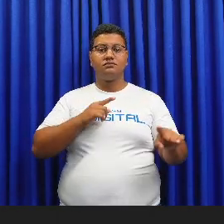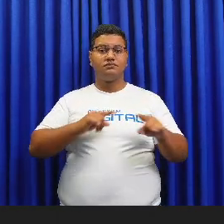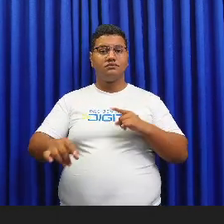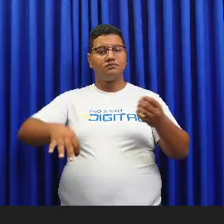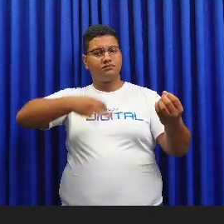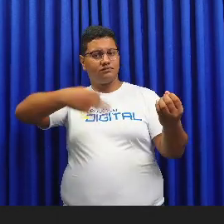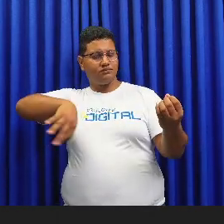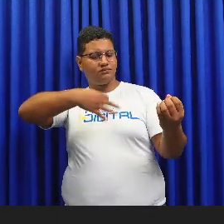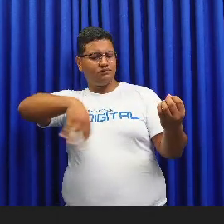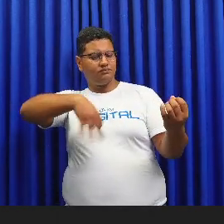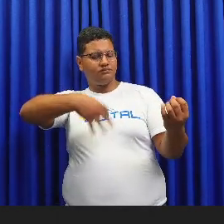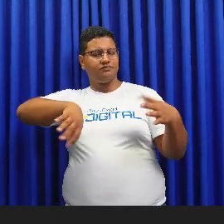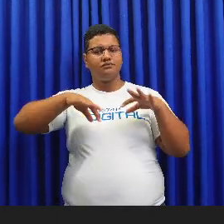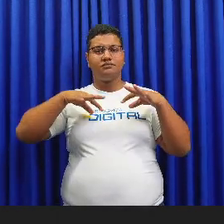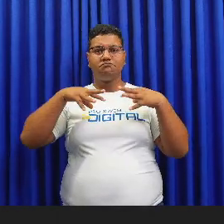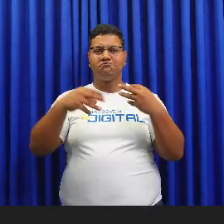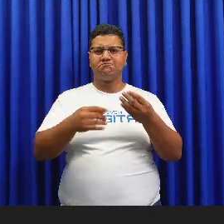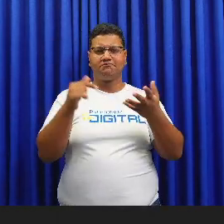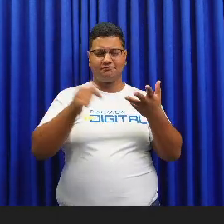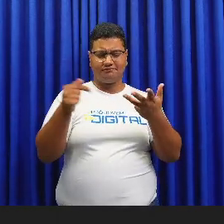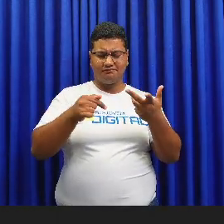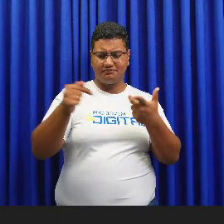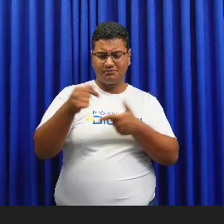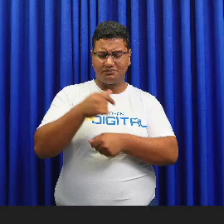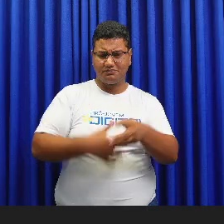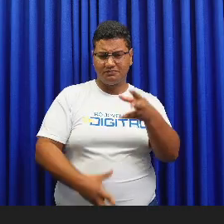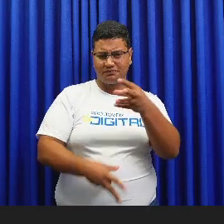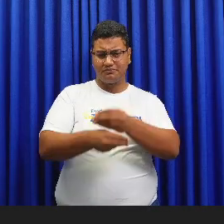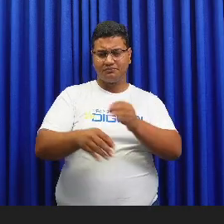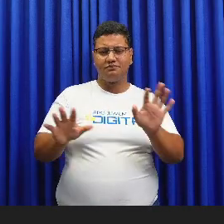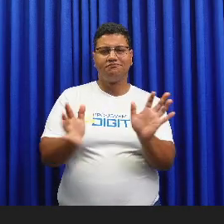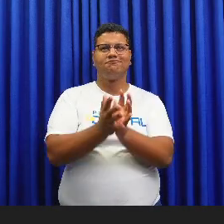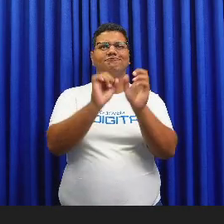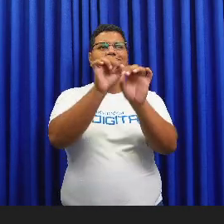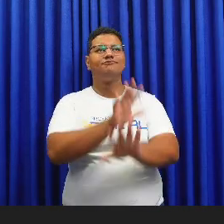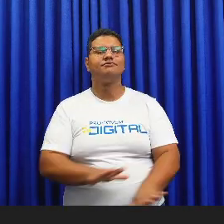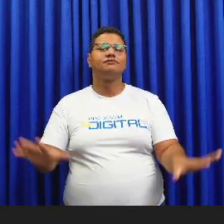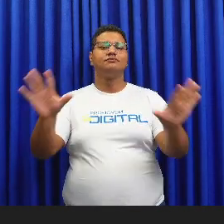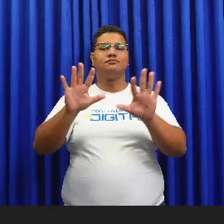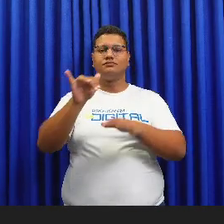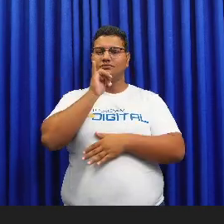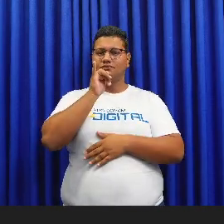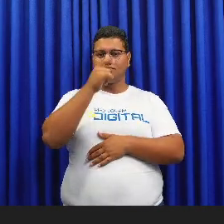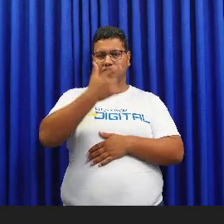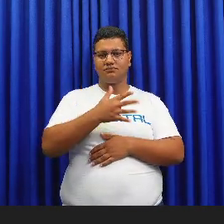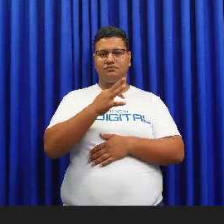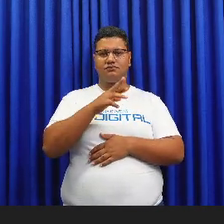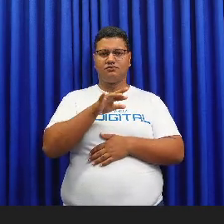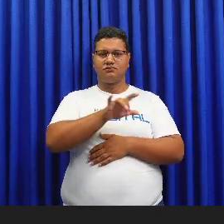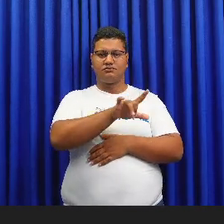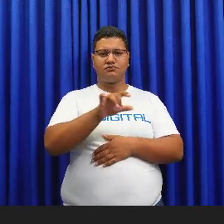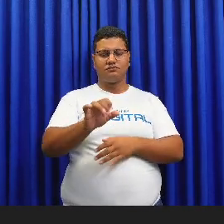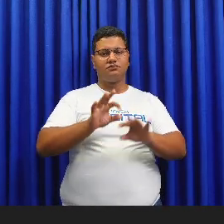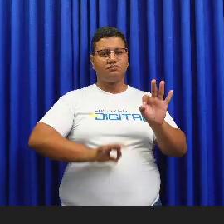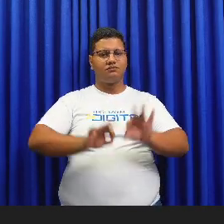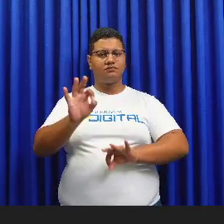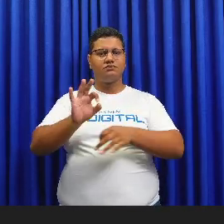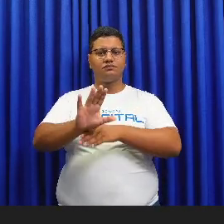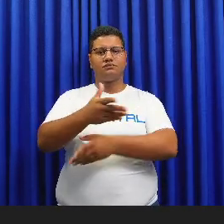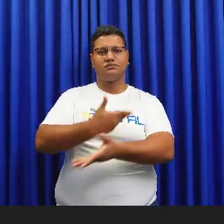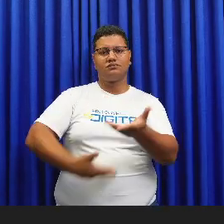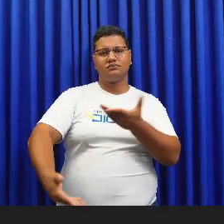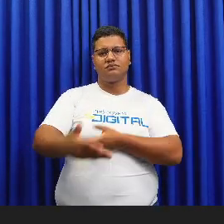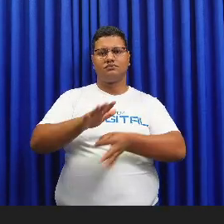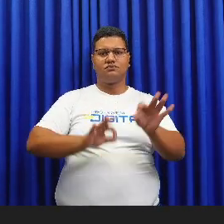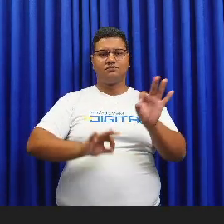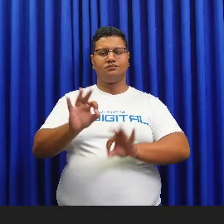musicista. Então, todos eles eu posso colocar dentro desse meu quadro geral. Ou seja, eu sou um freela organizado e estou ajudando outros